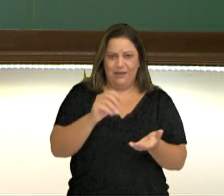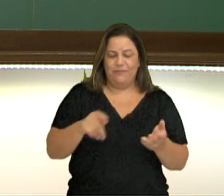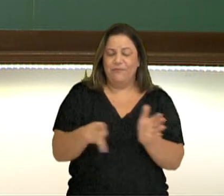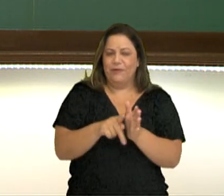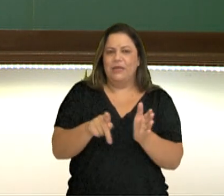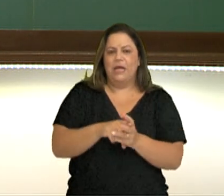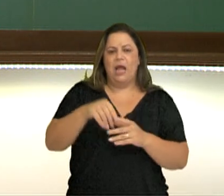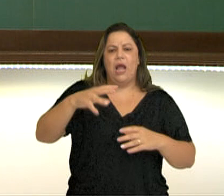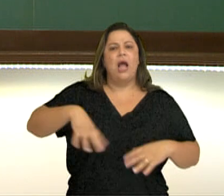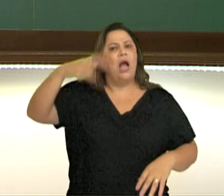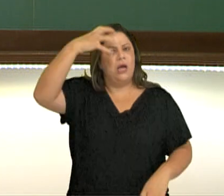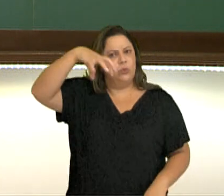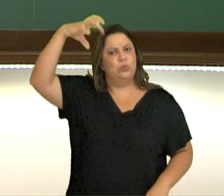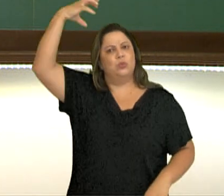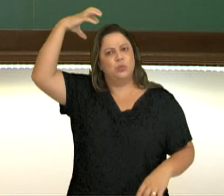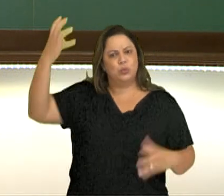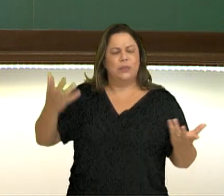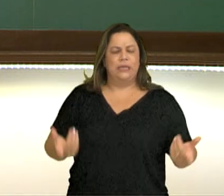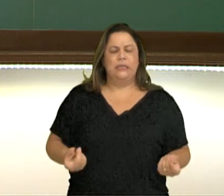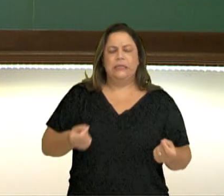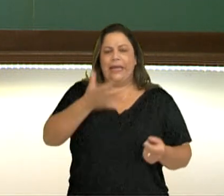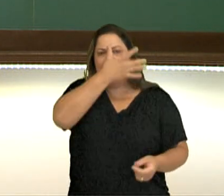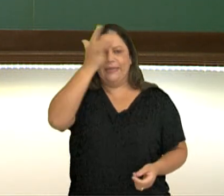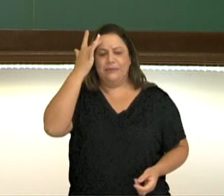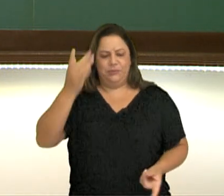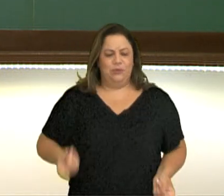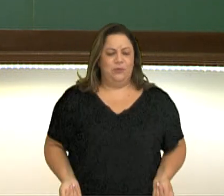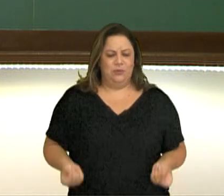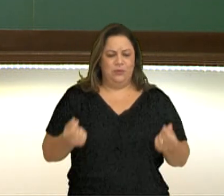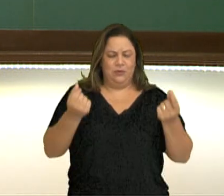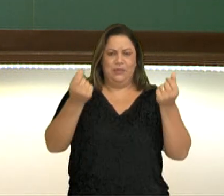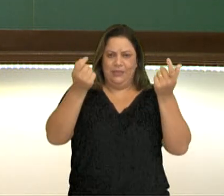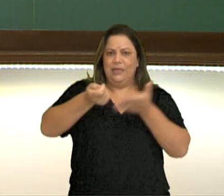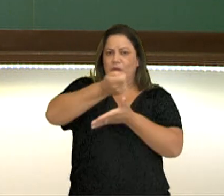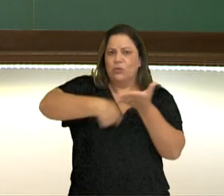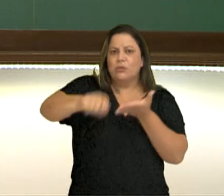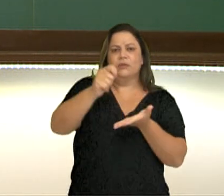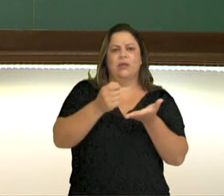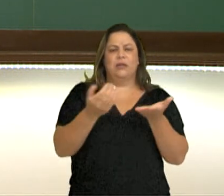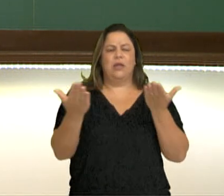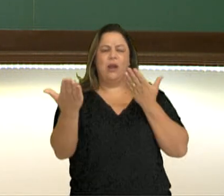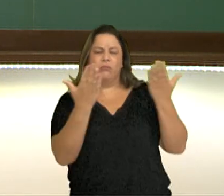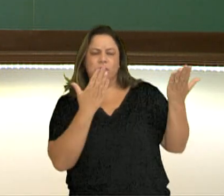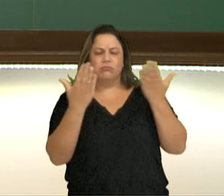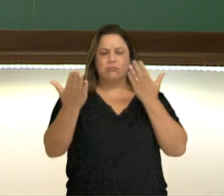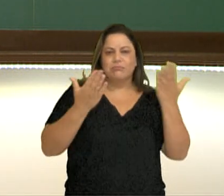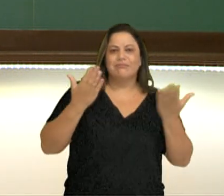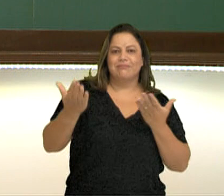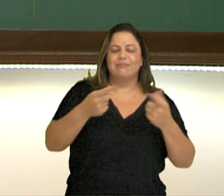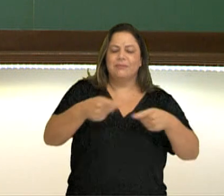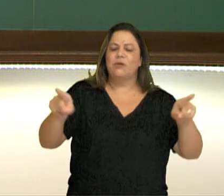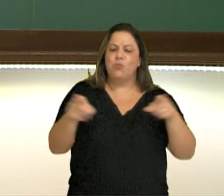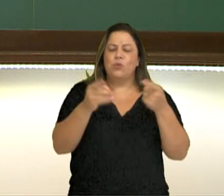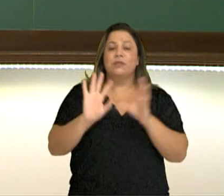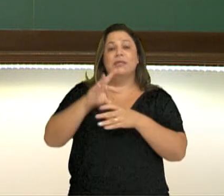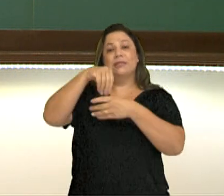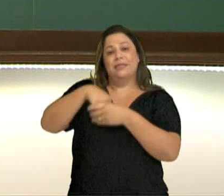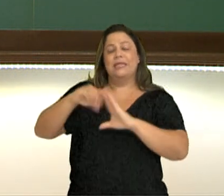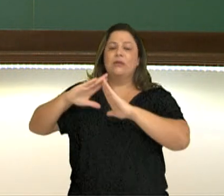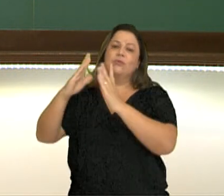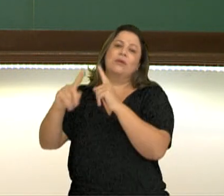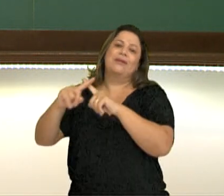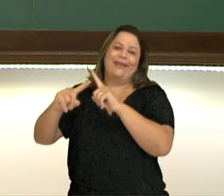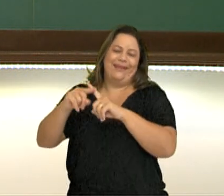nobreza, as pessoas ricas, eles contratavam esses músicos para entretê-los, né? A música na igreja, ela era a